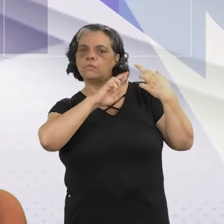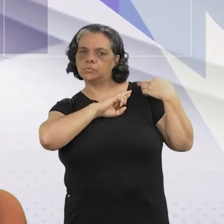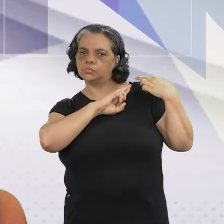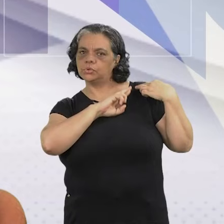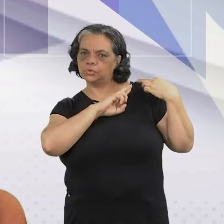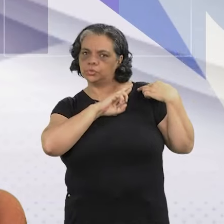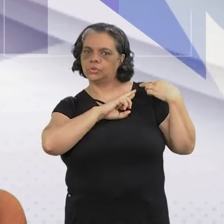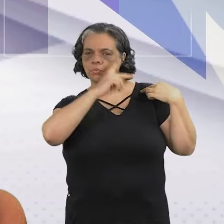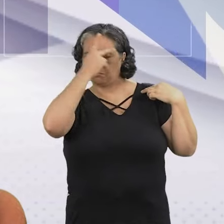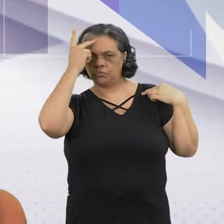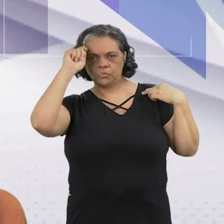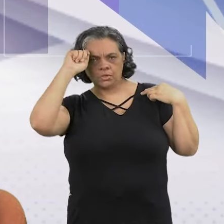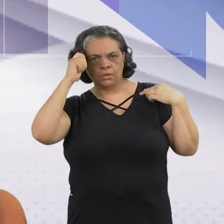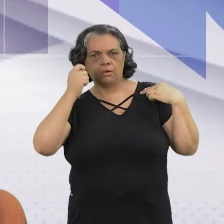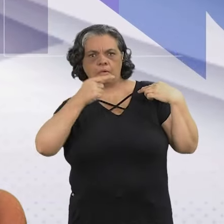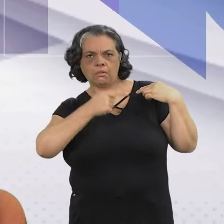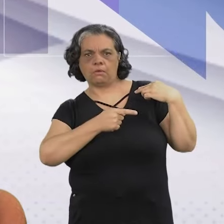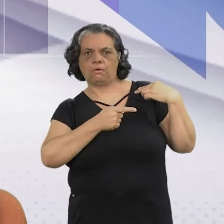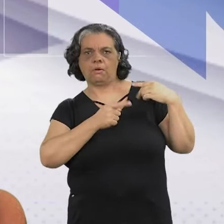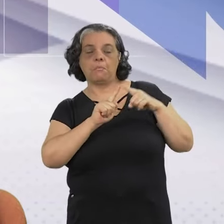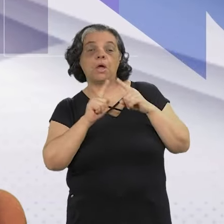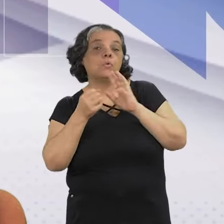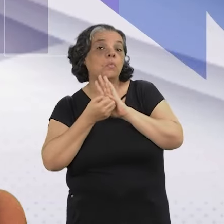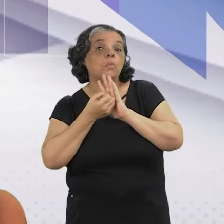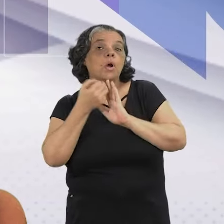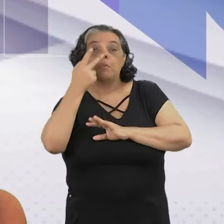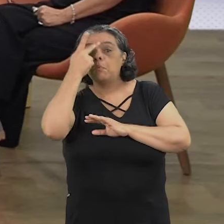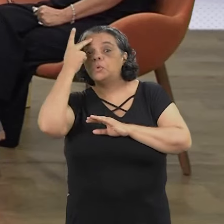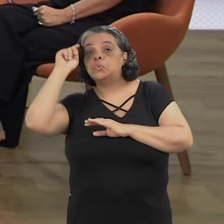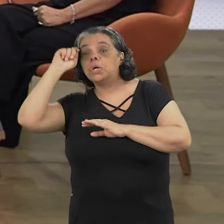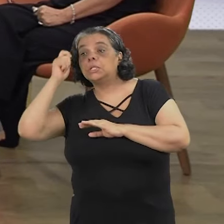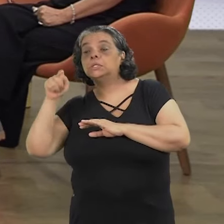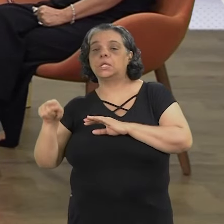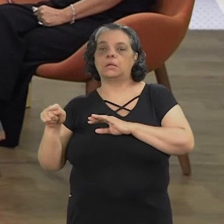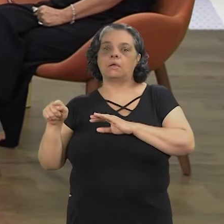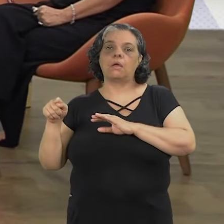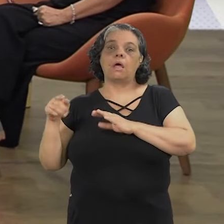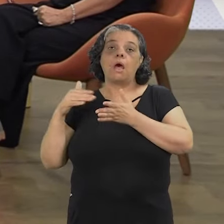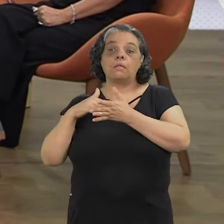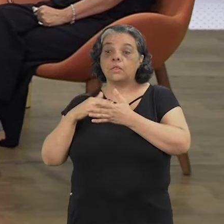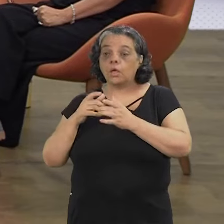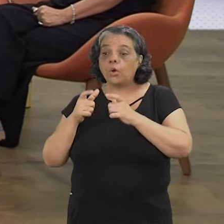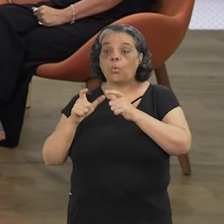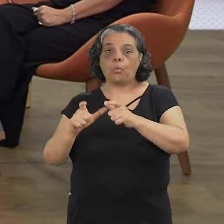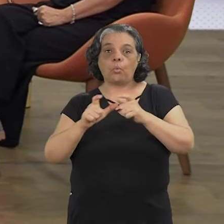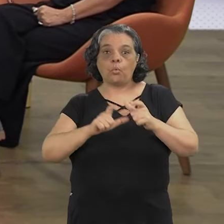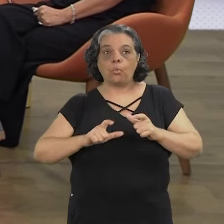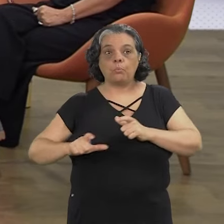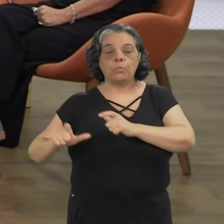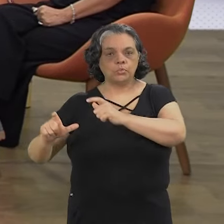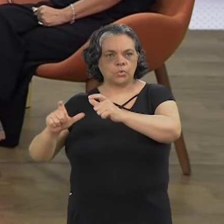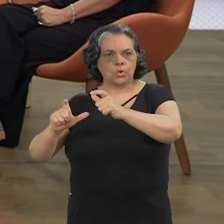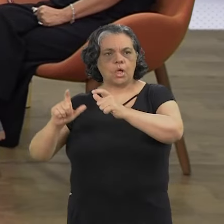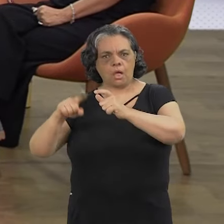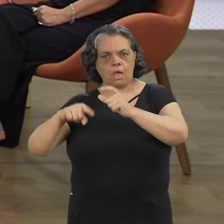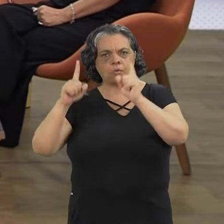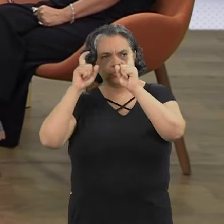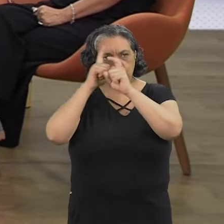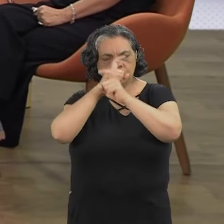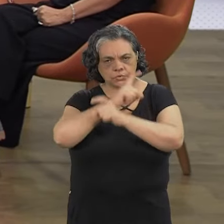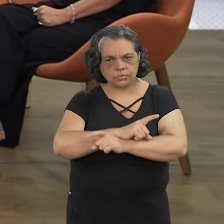tem que refletir sobre o quanto as pessoas negras até quando ocupam esses espaços que é com muita